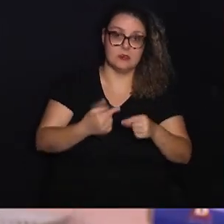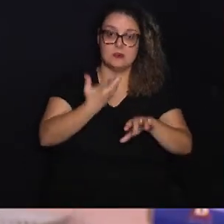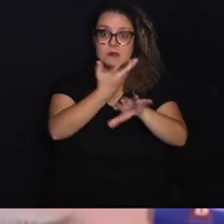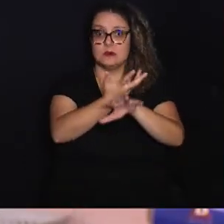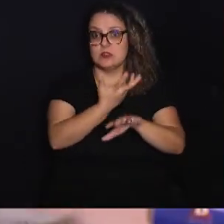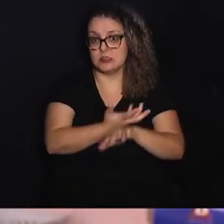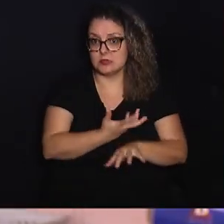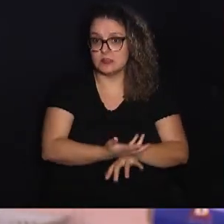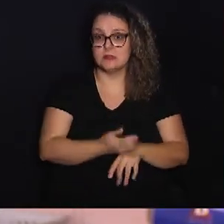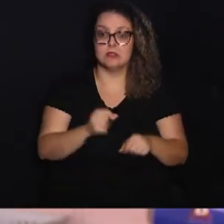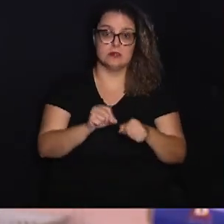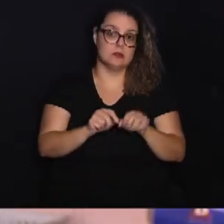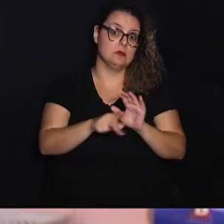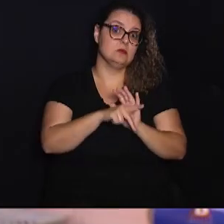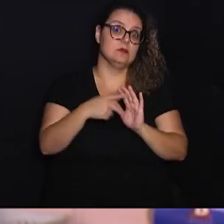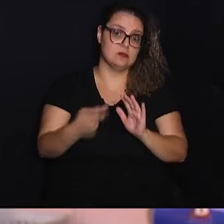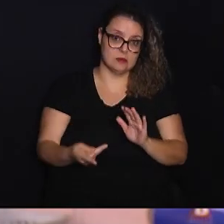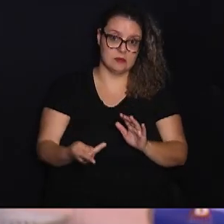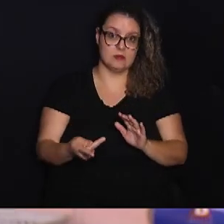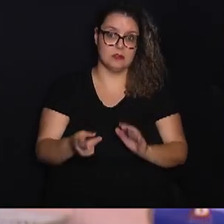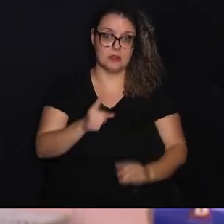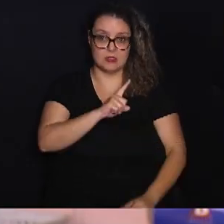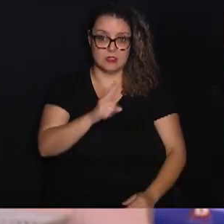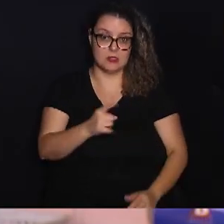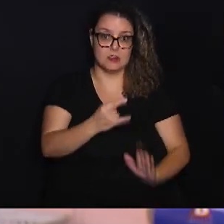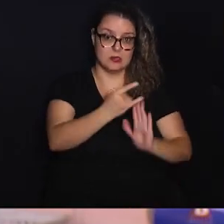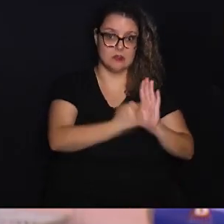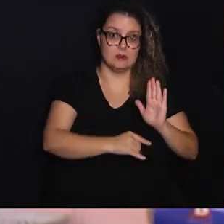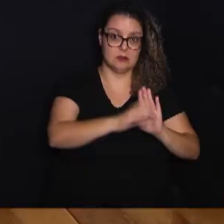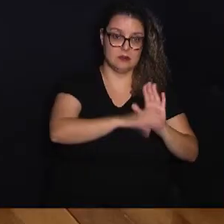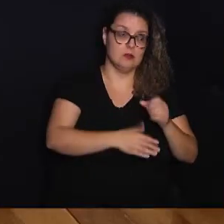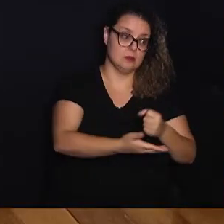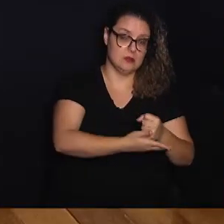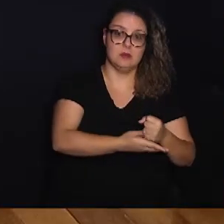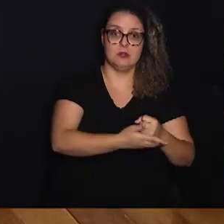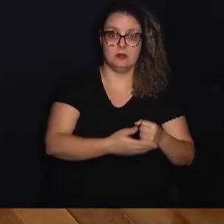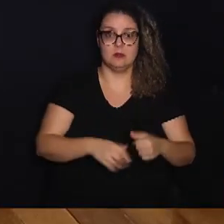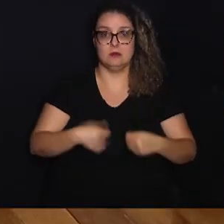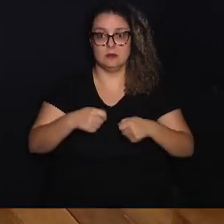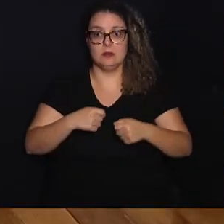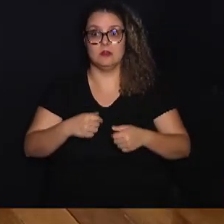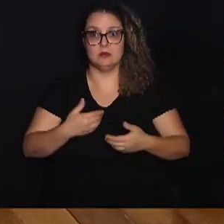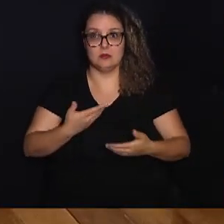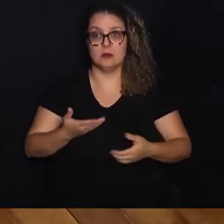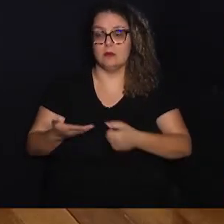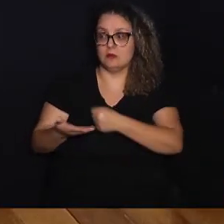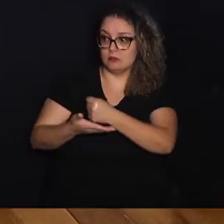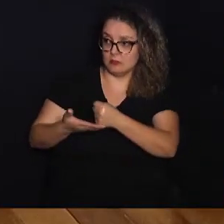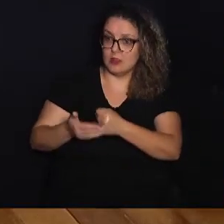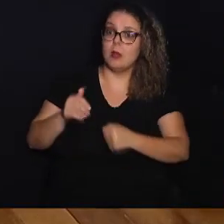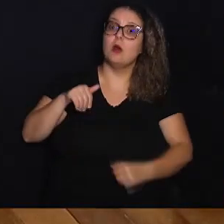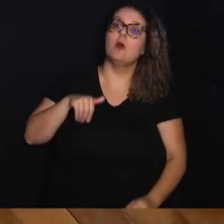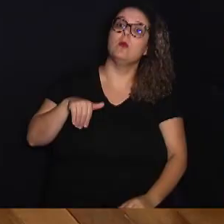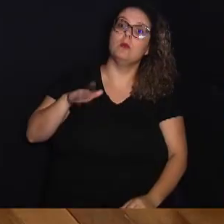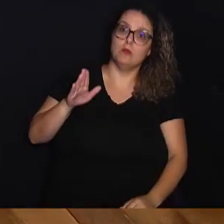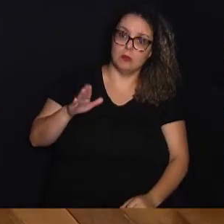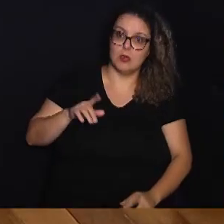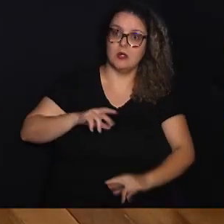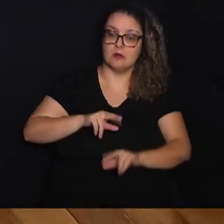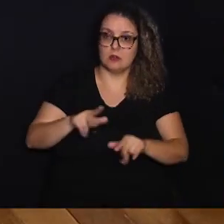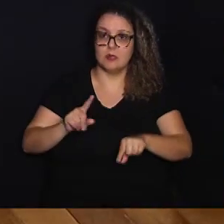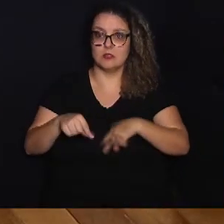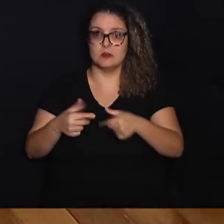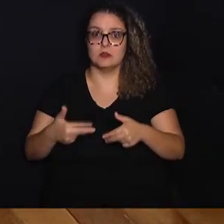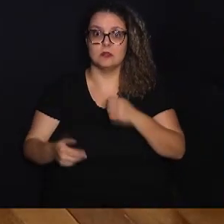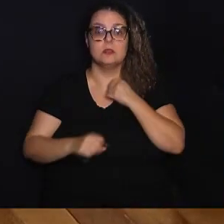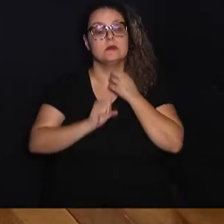matérias que fazem parte, que não fazem parte do currículo básico e que eles têm. Então, eles têm o básico, mais uma série de outras coisas,